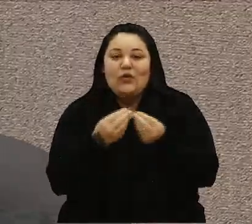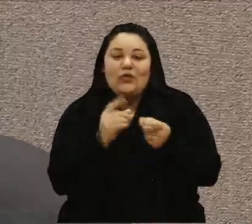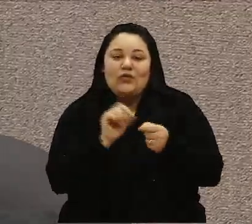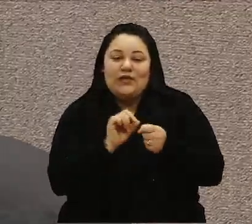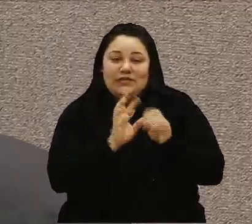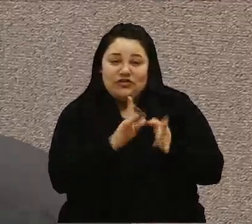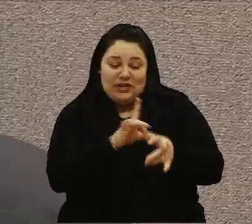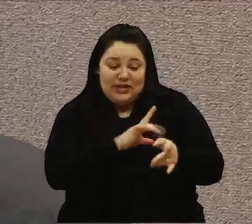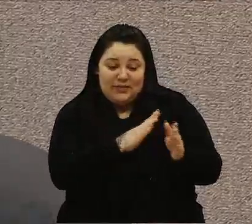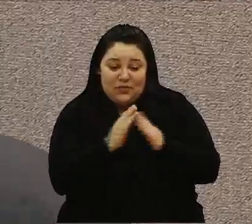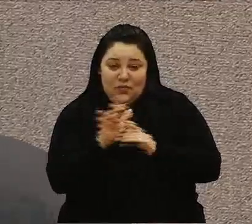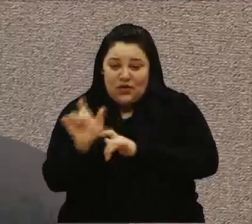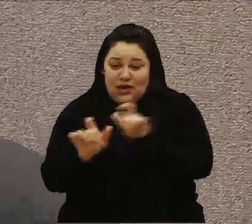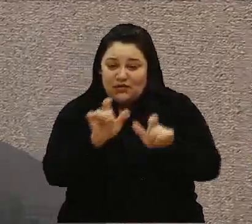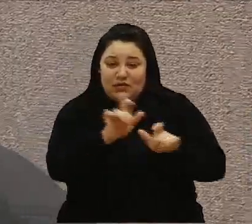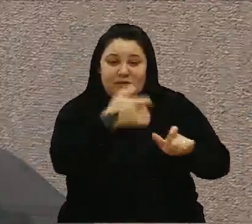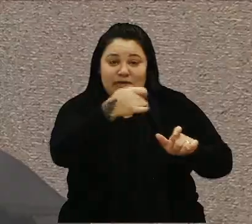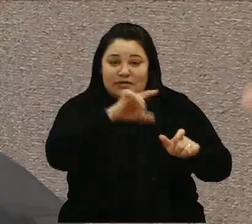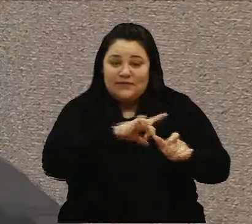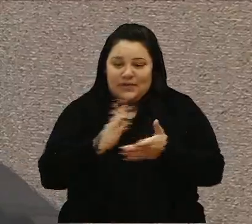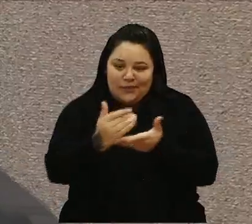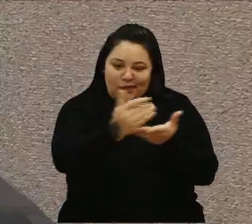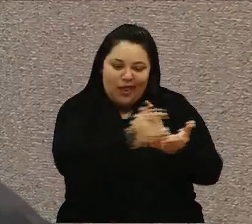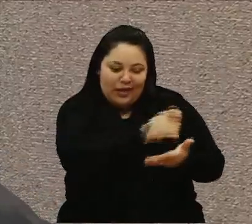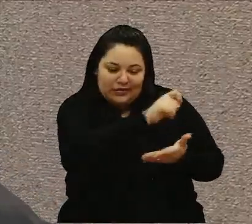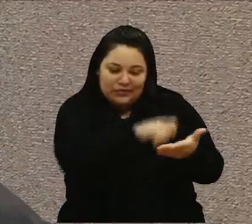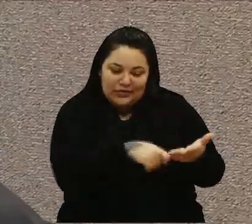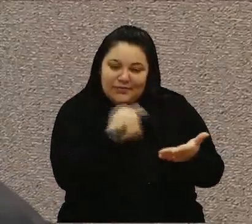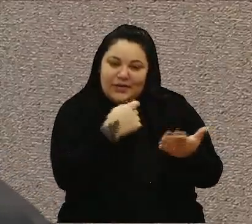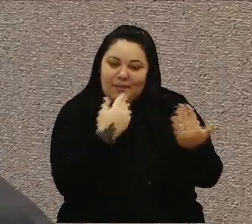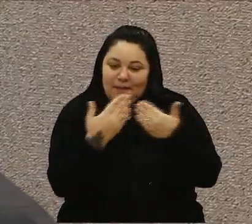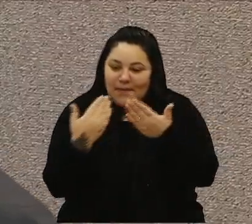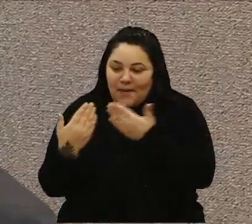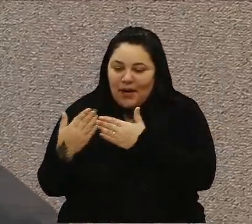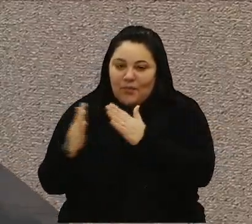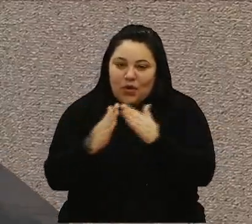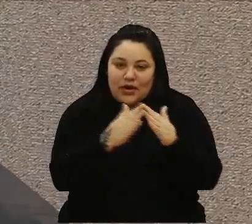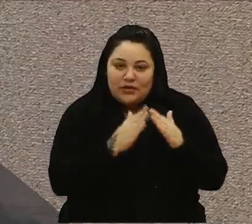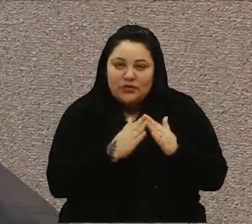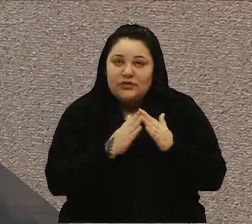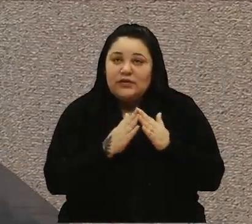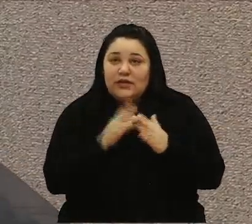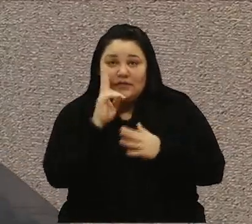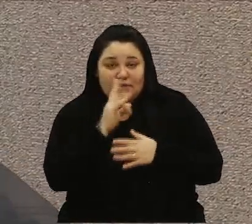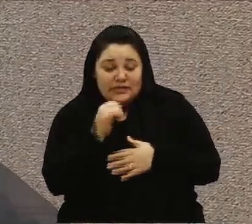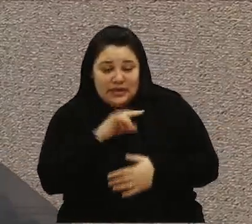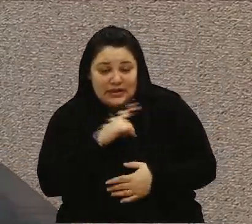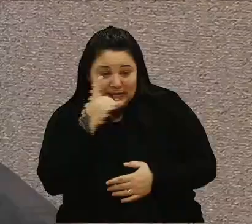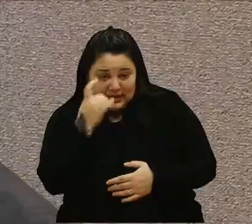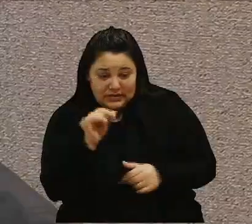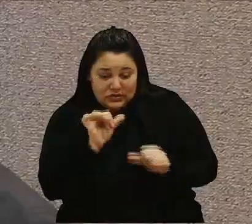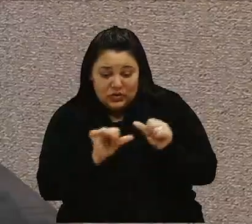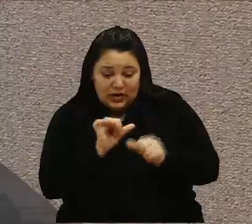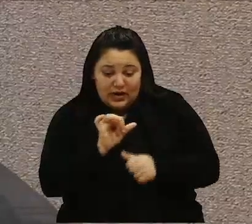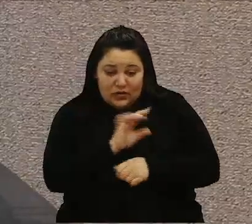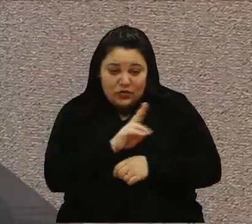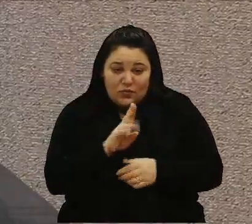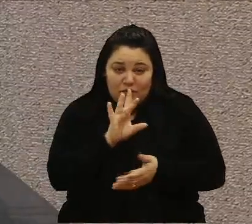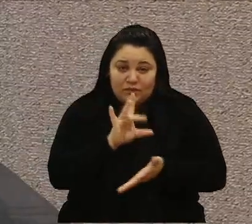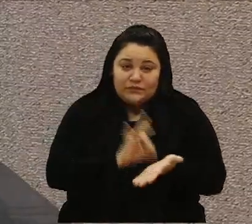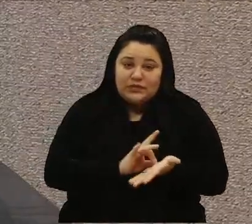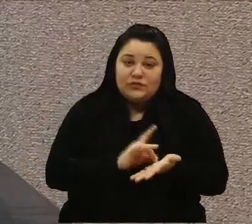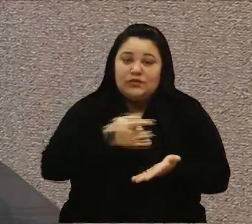no local? A gente precisa de um abaixo-assinado, precisa conversar com os moradores, ver se eles têm esse interesse na alteração. E a gente teve,